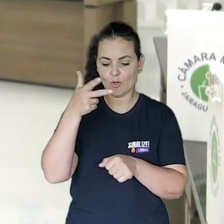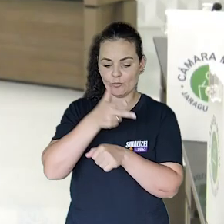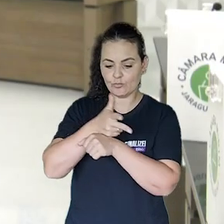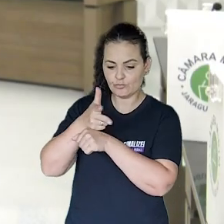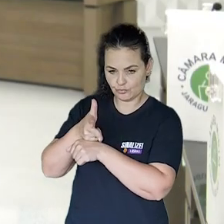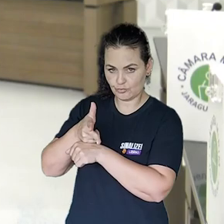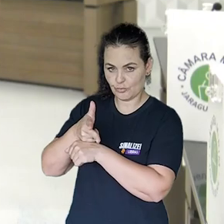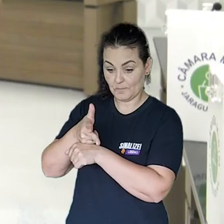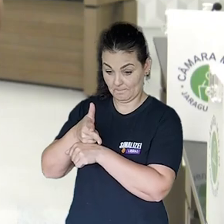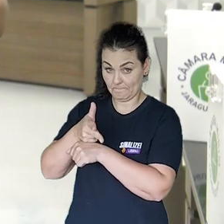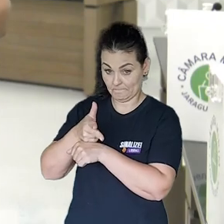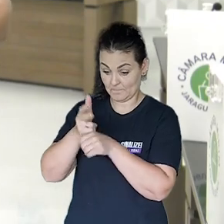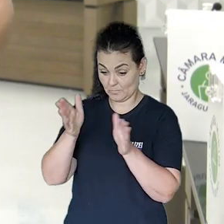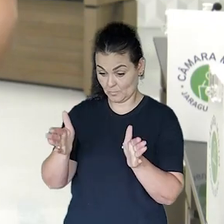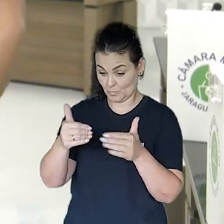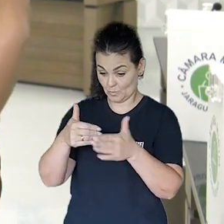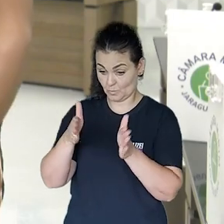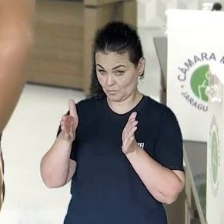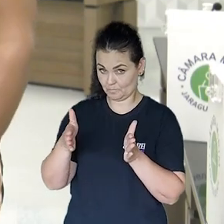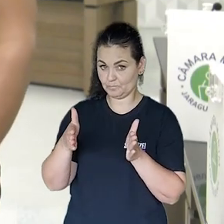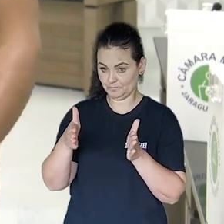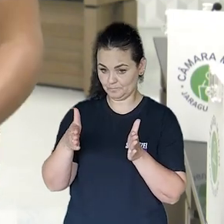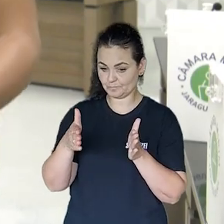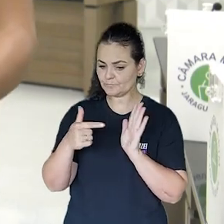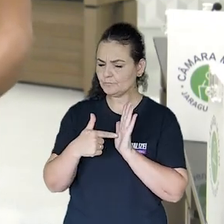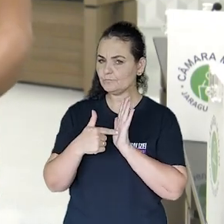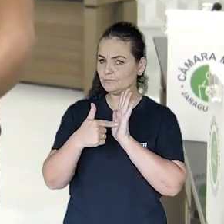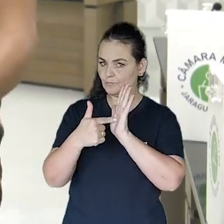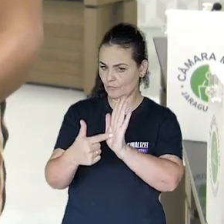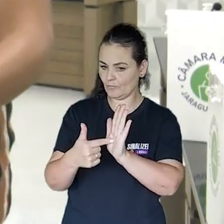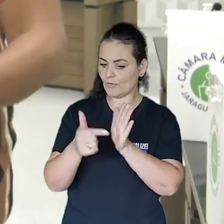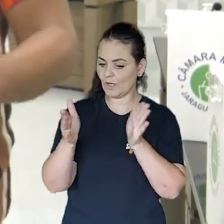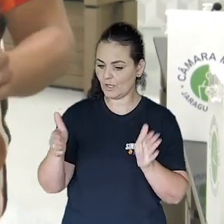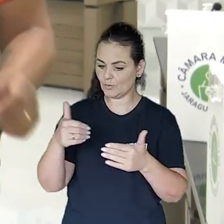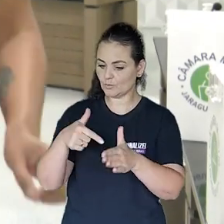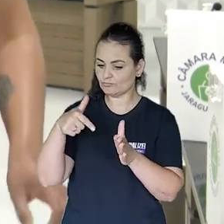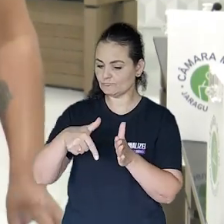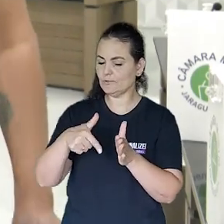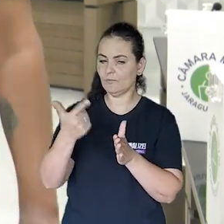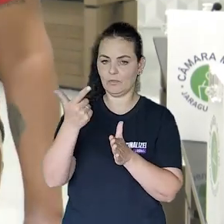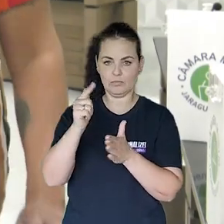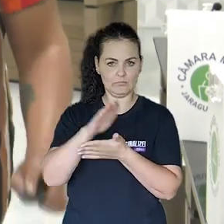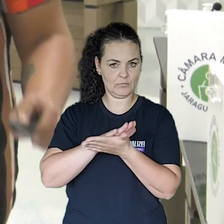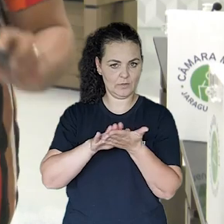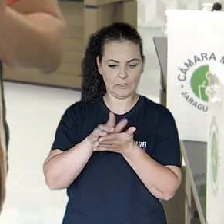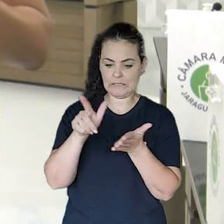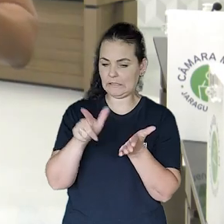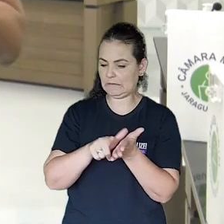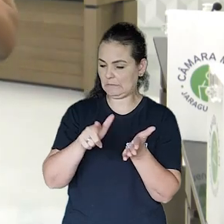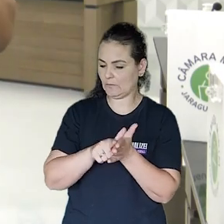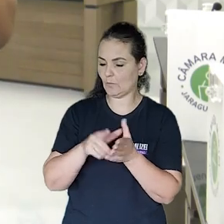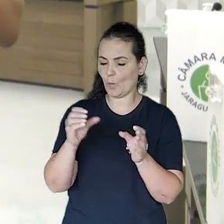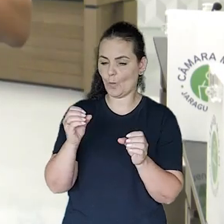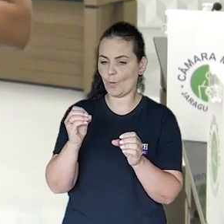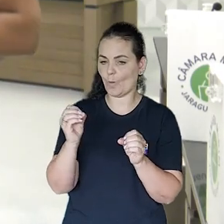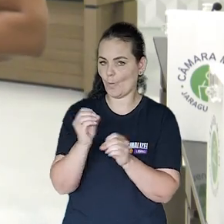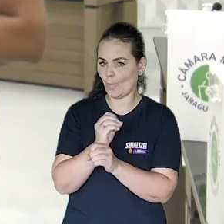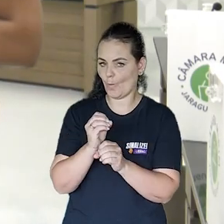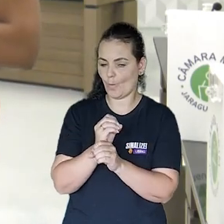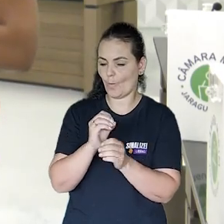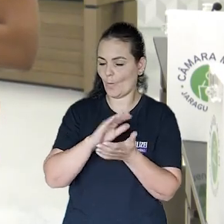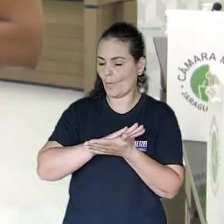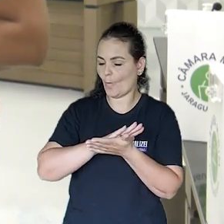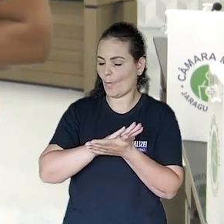está vazia. Urna vazia voltando aqui para a mesa. E nós vamos colocar, então,